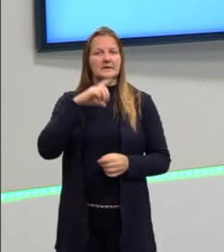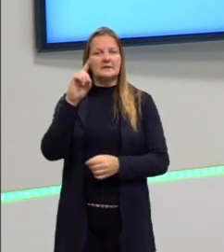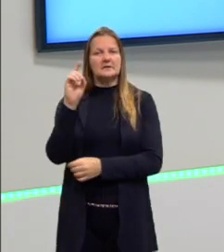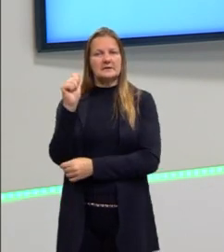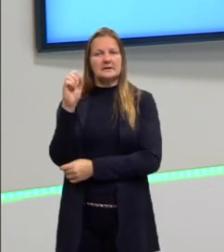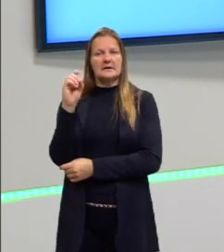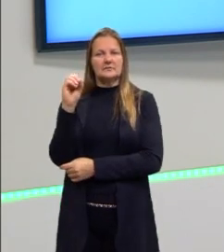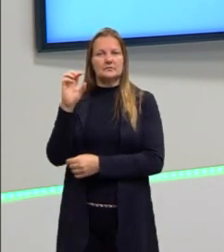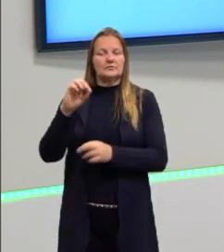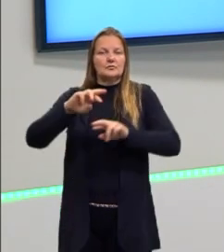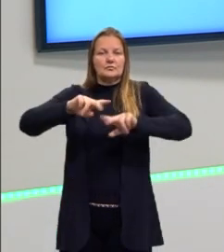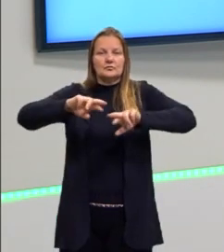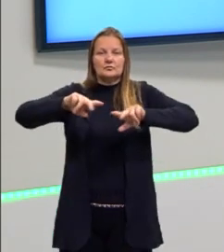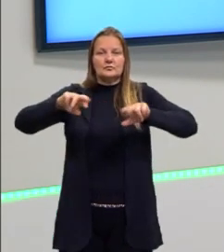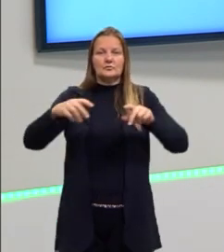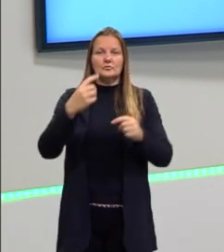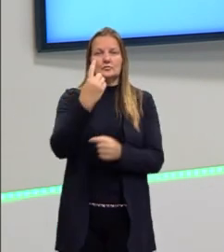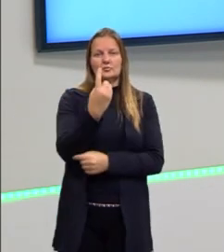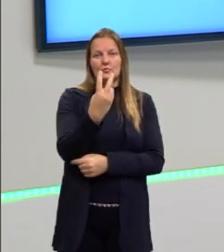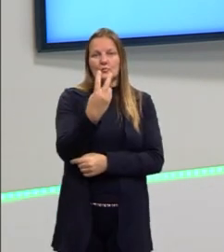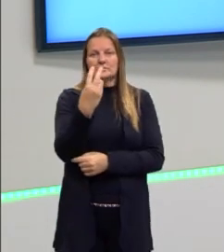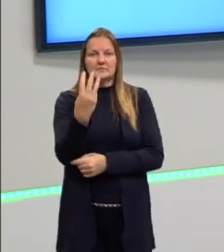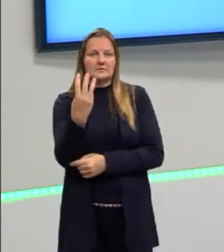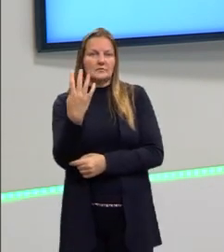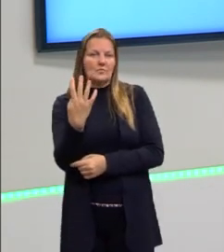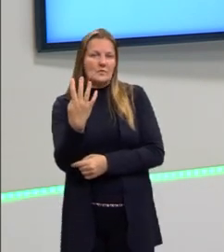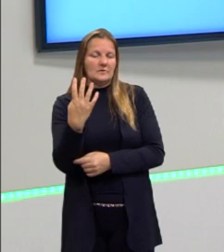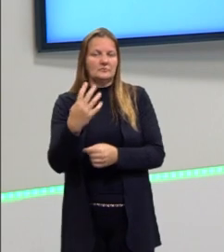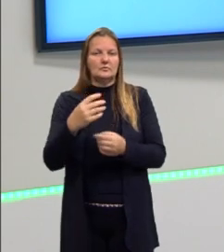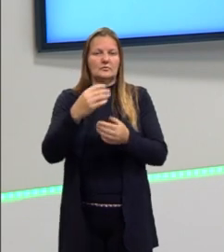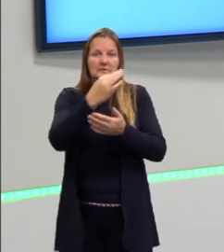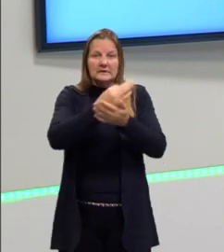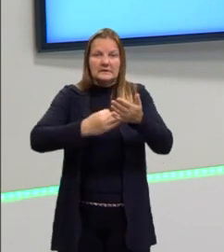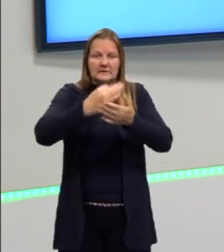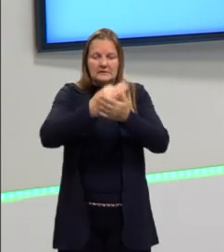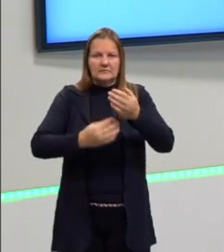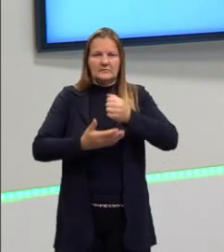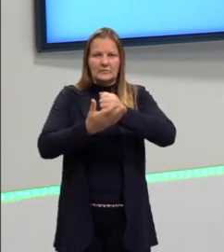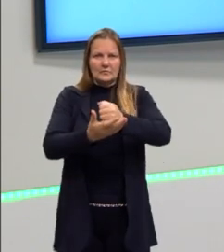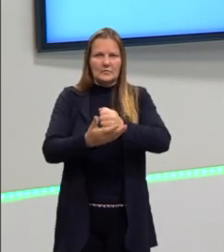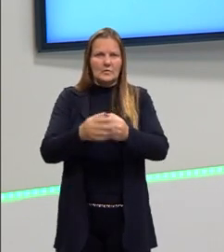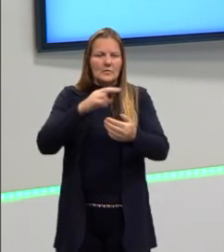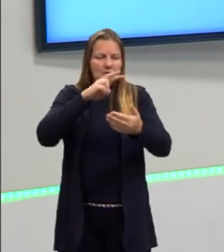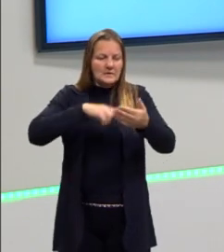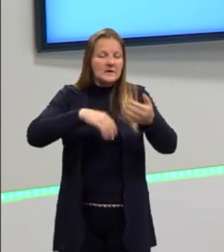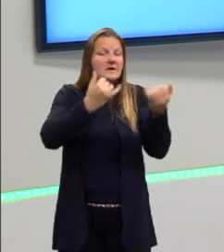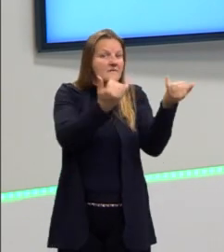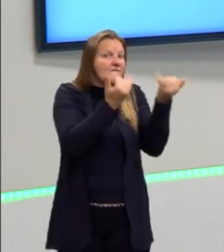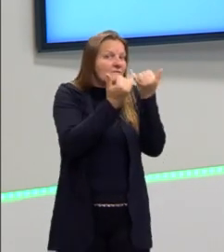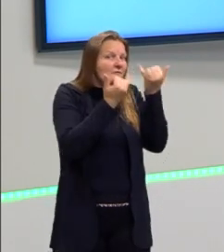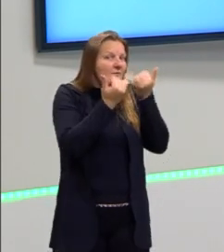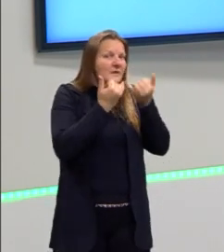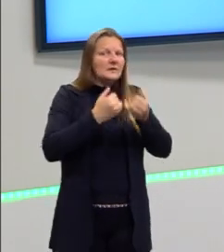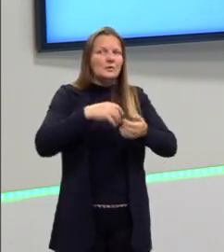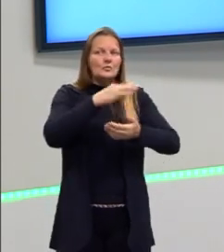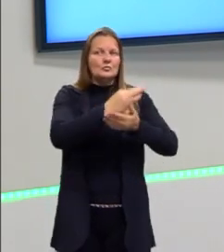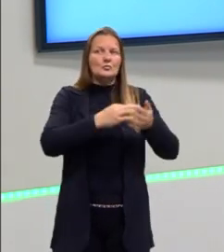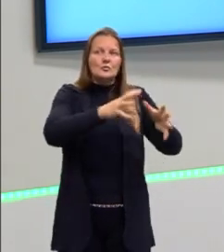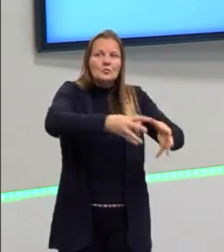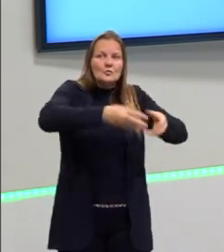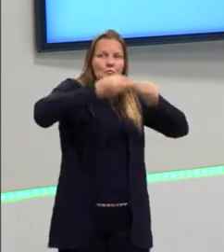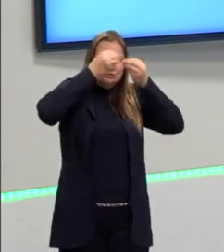sejam eles quantos forem se for três se for quatro se for dois o que que vai acontecer vai ter lá informações que tu vai tirar